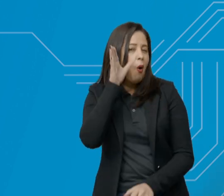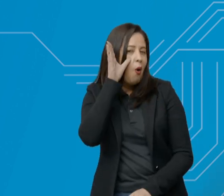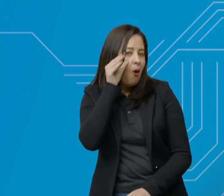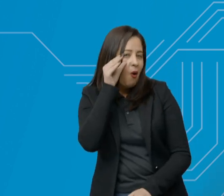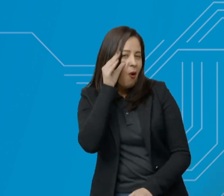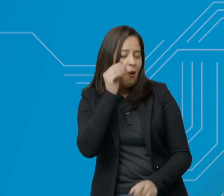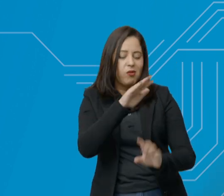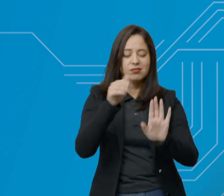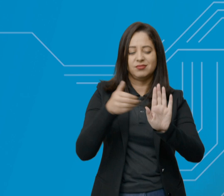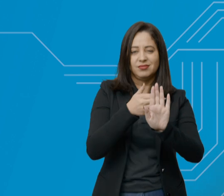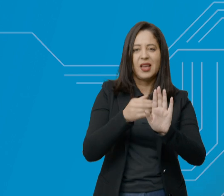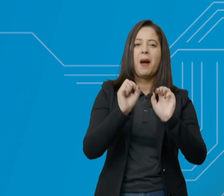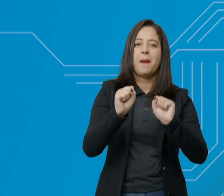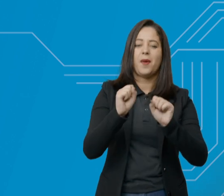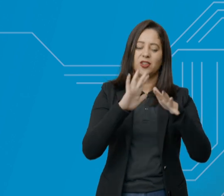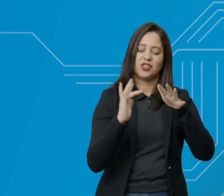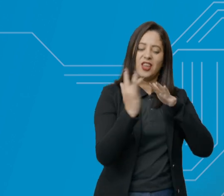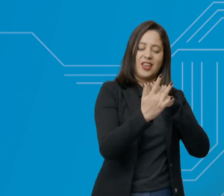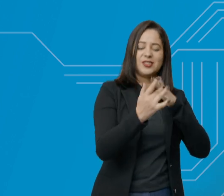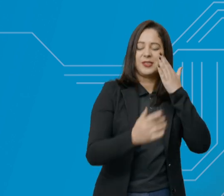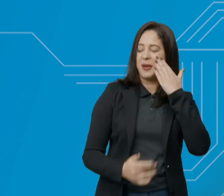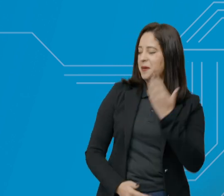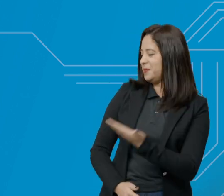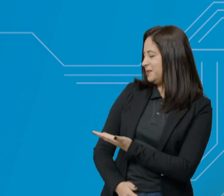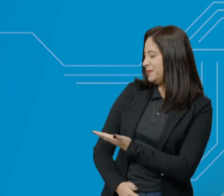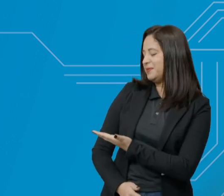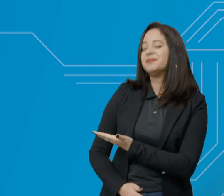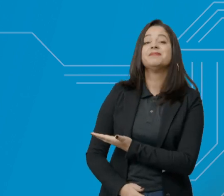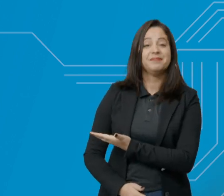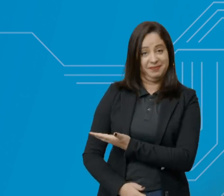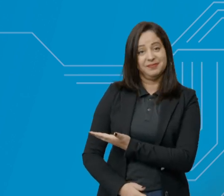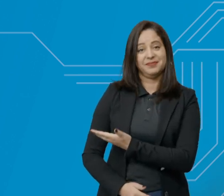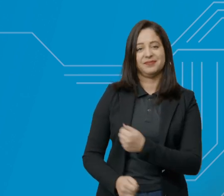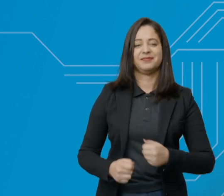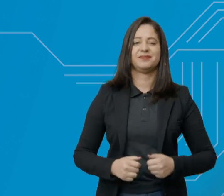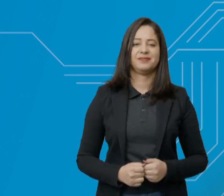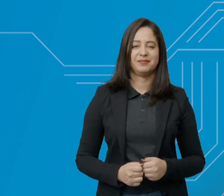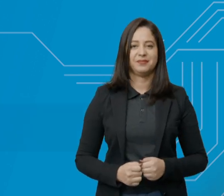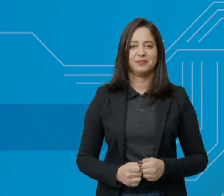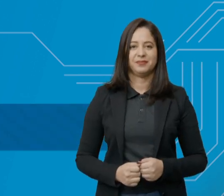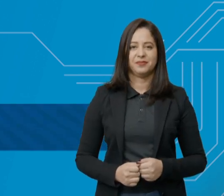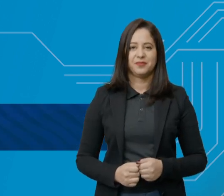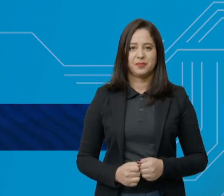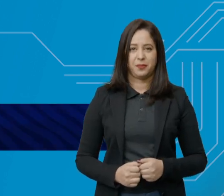acompanhar nossa programação, siga a TV Câmara pelas redes sociais, todas pelo mesmo